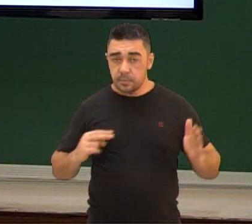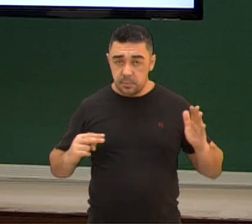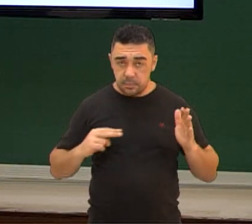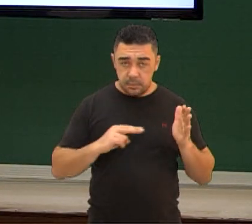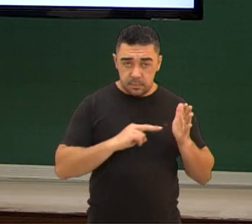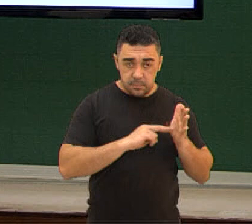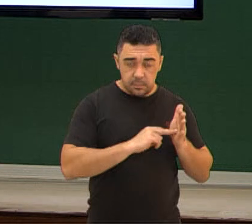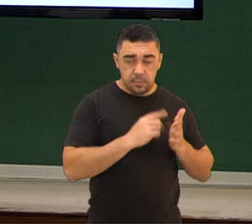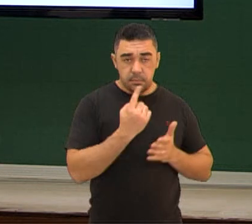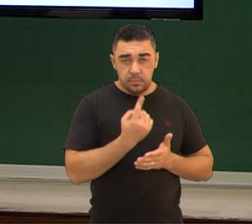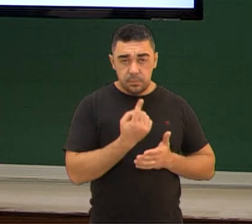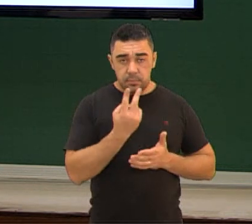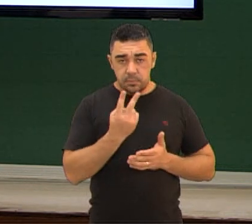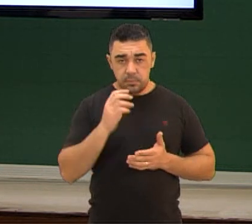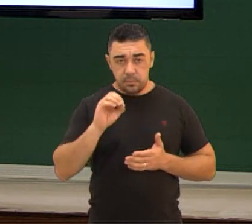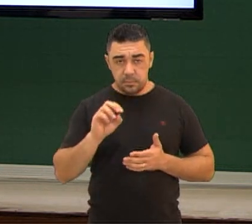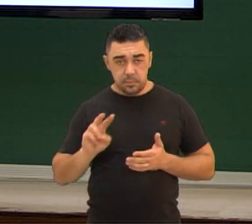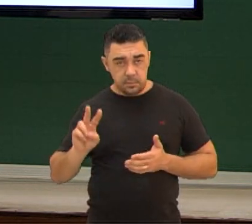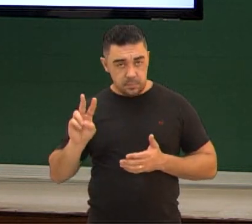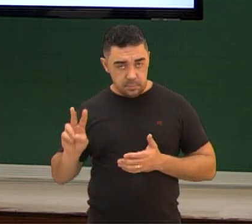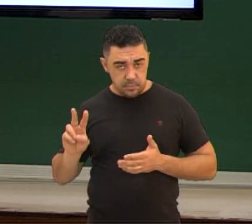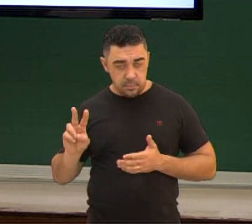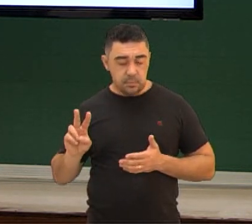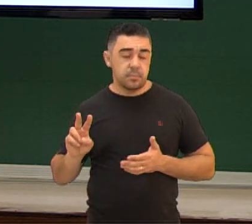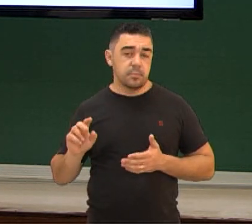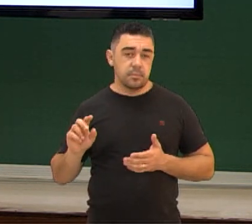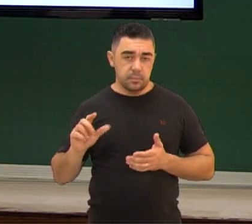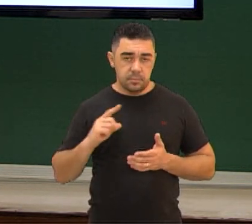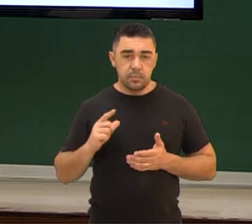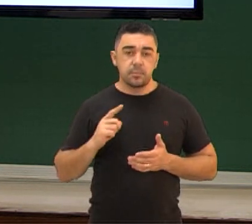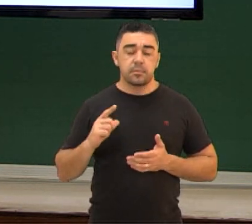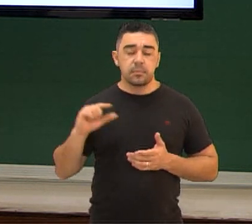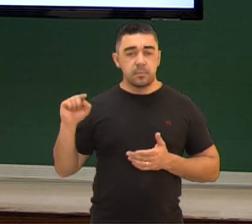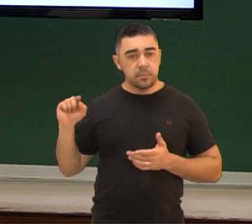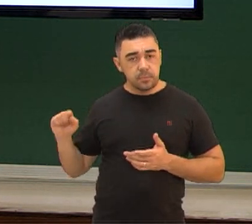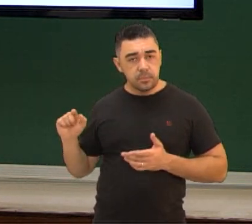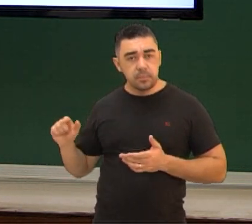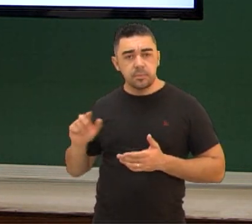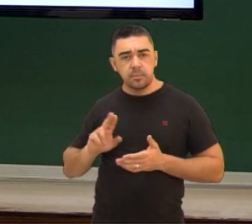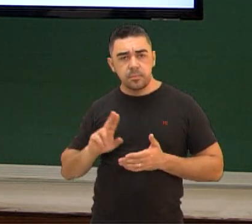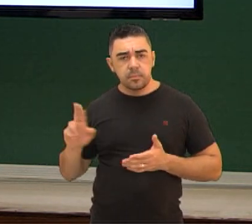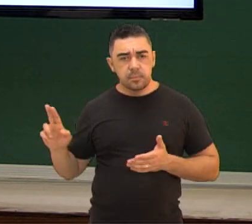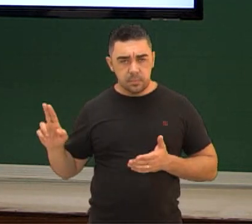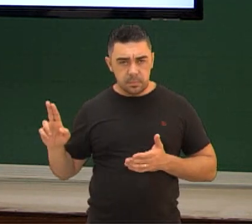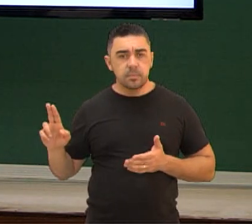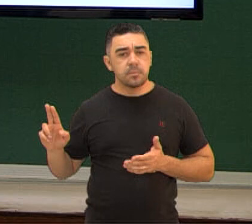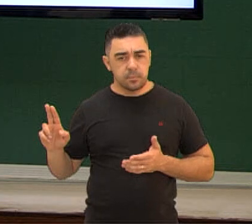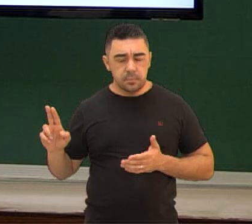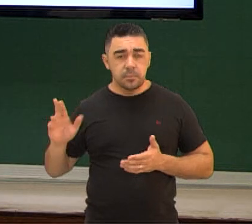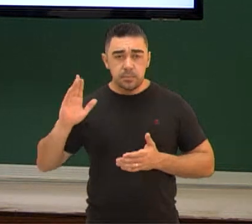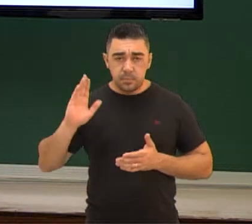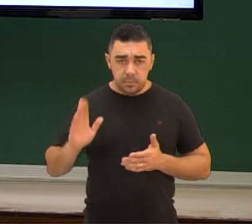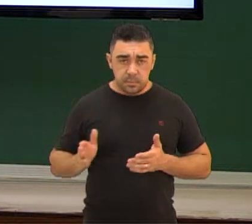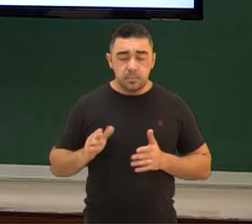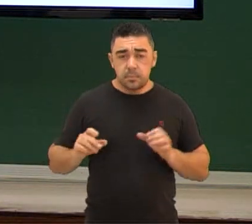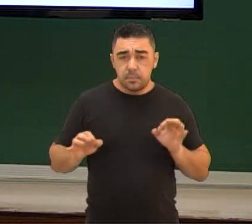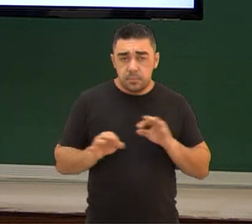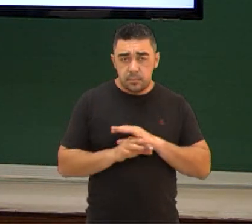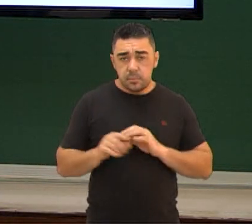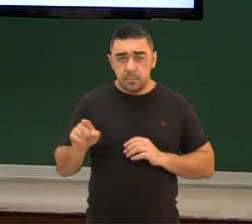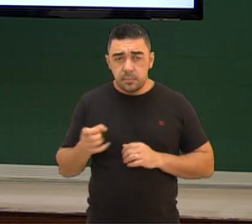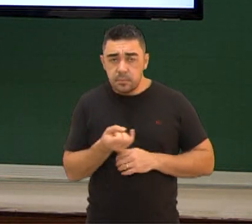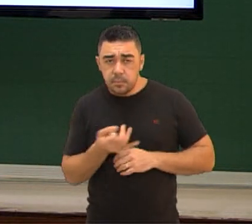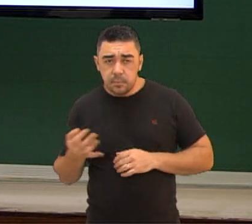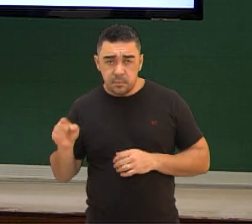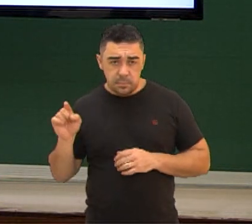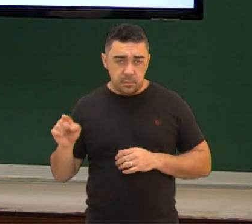120 volts, ok? Que o aparelho ele vem com essa potência nominal estabelecida para aquela tensão que ele